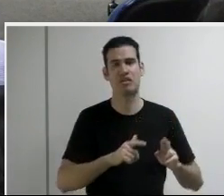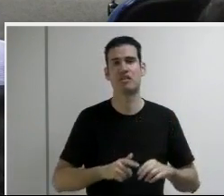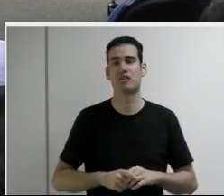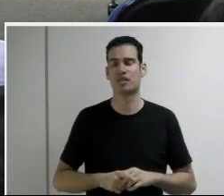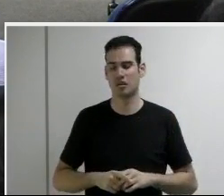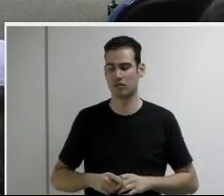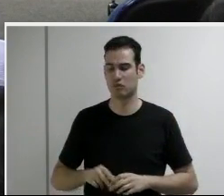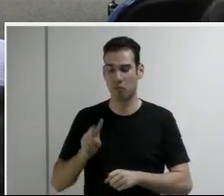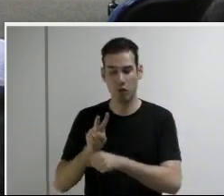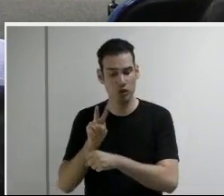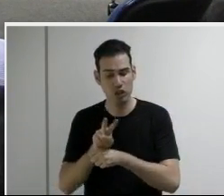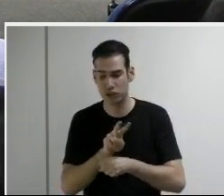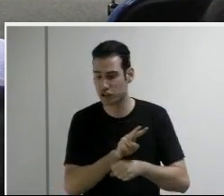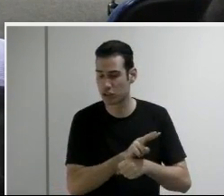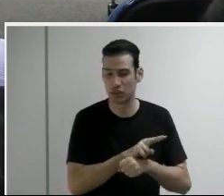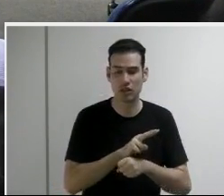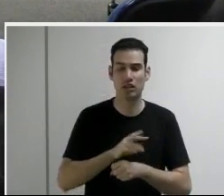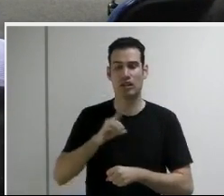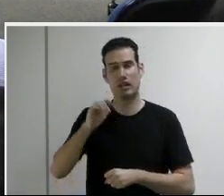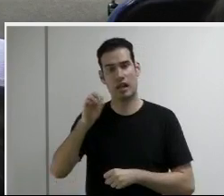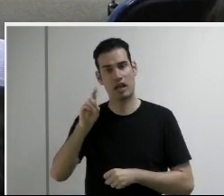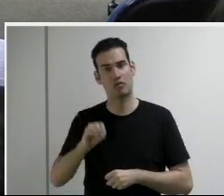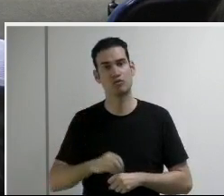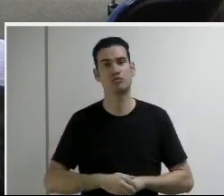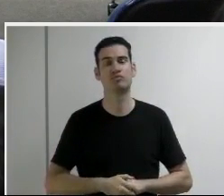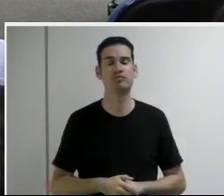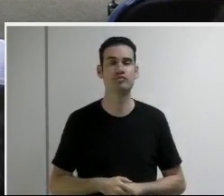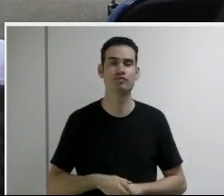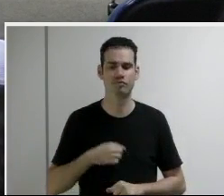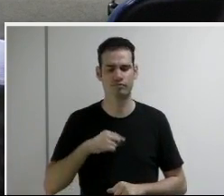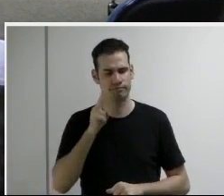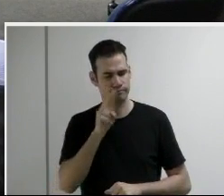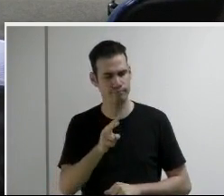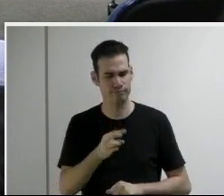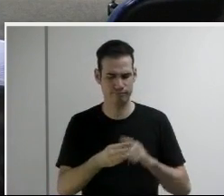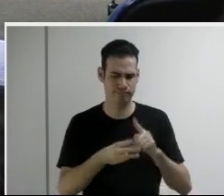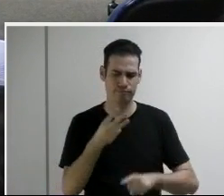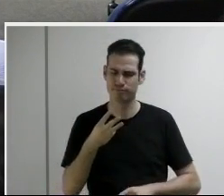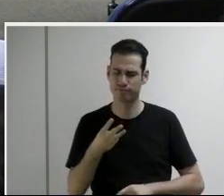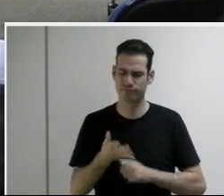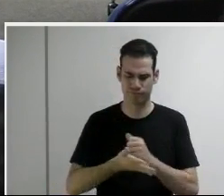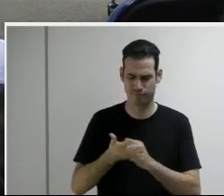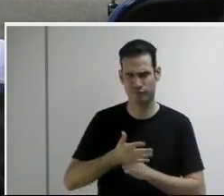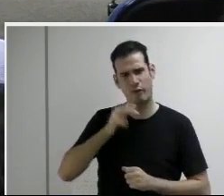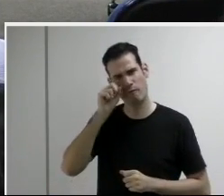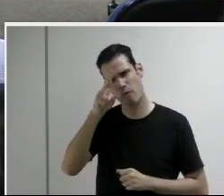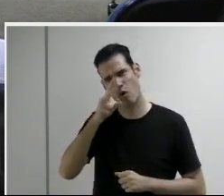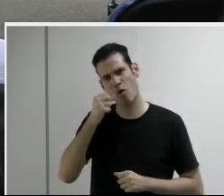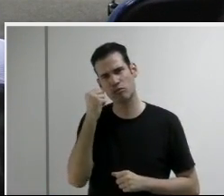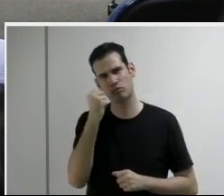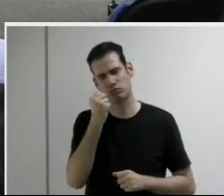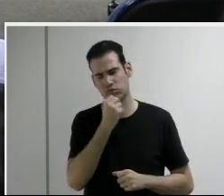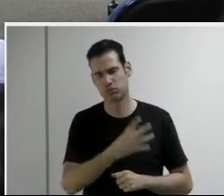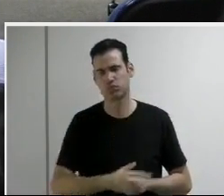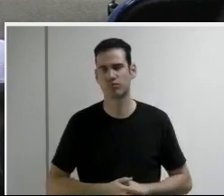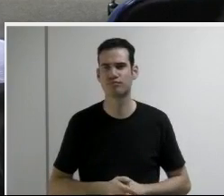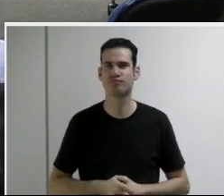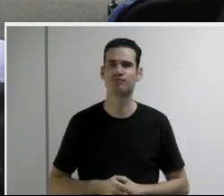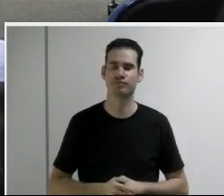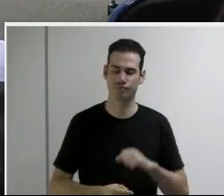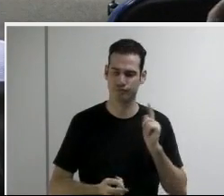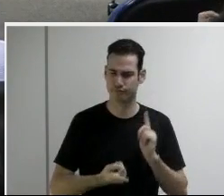E ele tem 3 pontos que eu considero fortes, fortes no sentido de ação regulatória forte, que